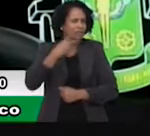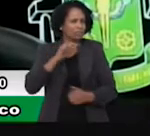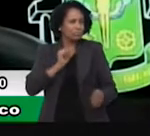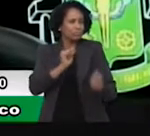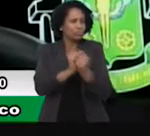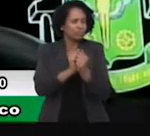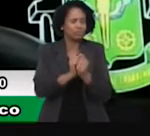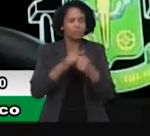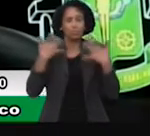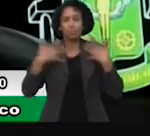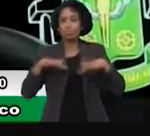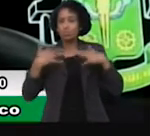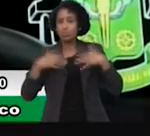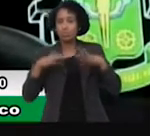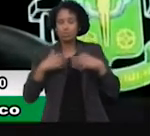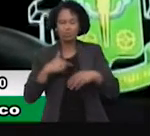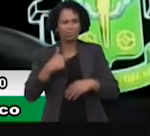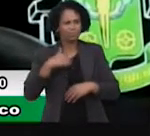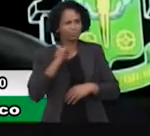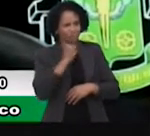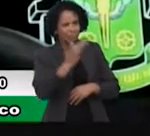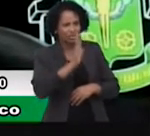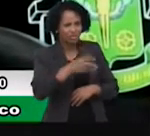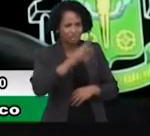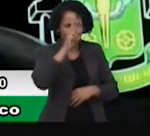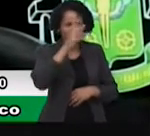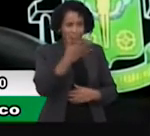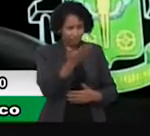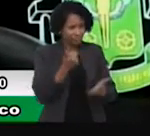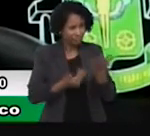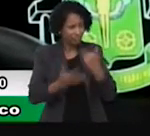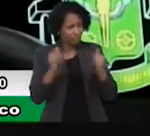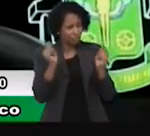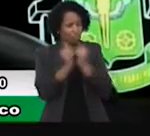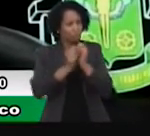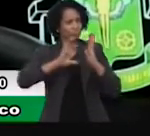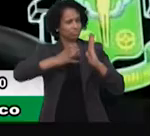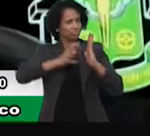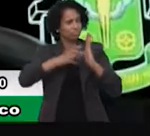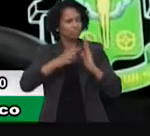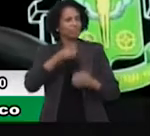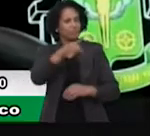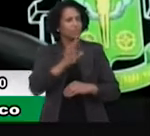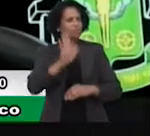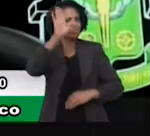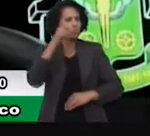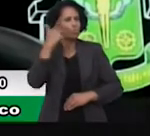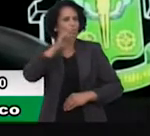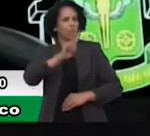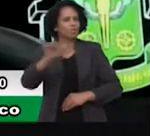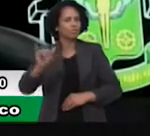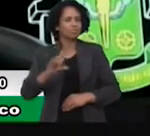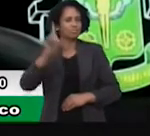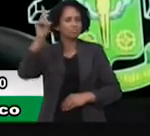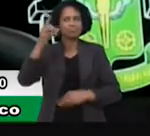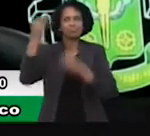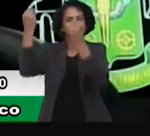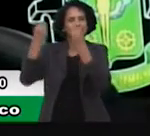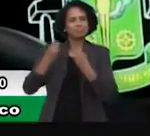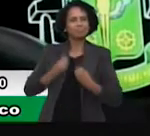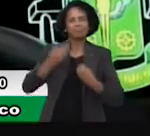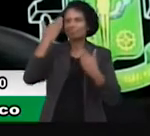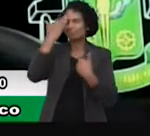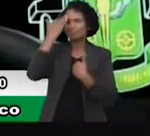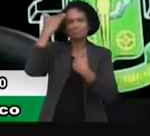mesmo partido, e falei para Vossa Excelência, bem para esse partido aqui, que Vossa Excelência vai se eleger. E Vossa Excelência ganhou. Deus me deu a grata